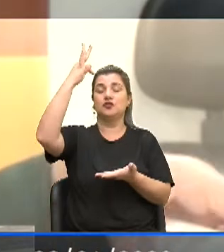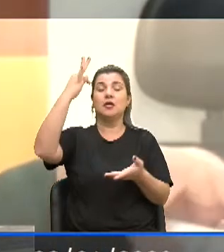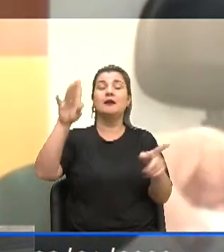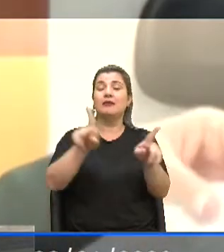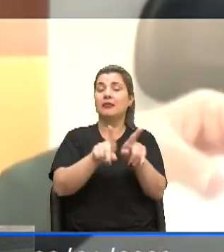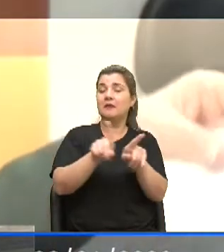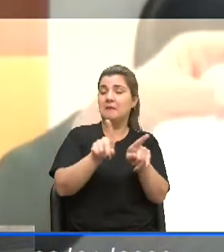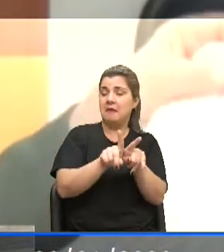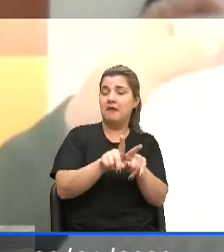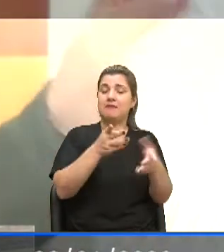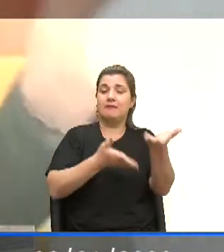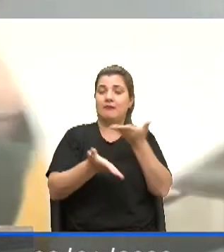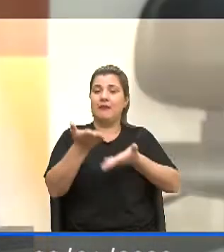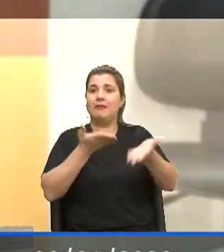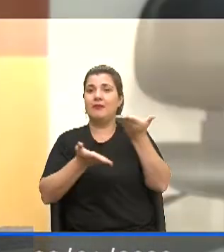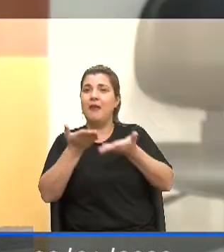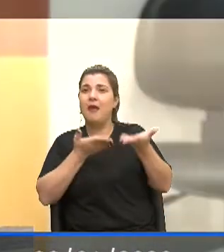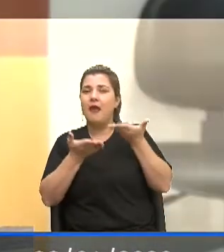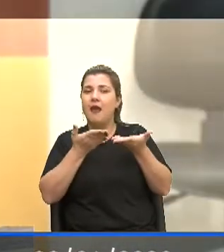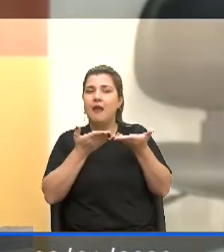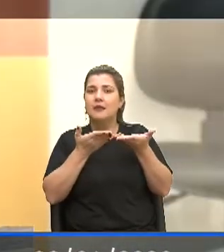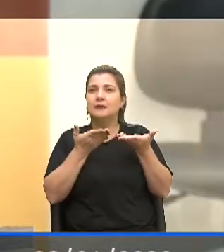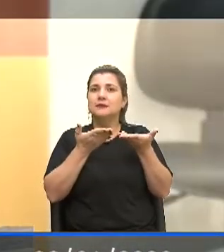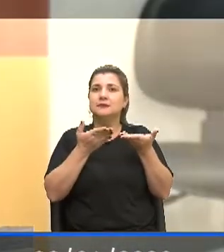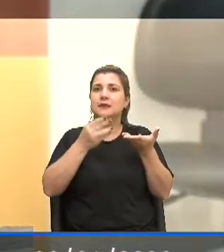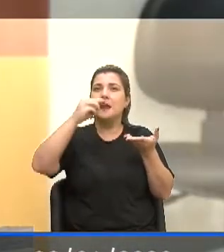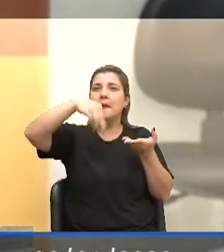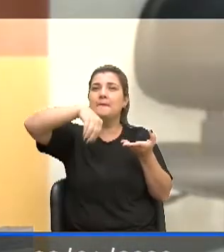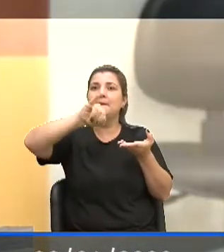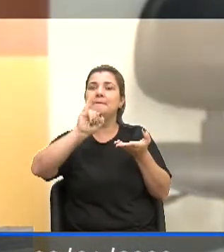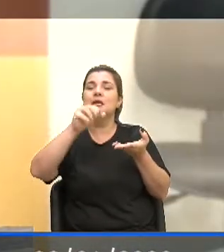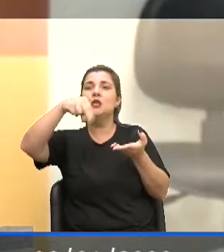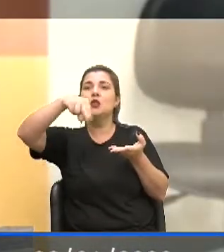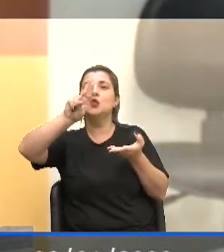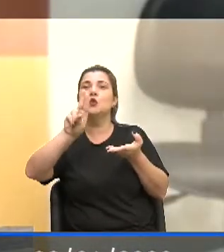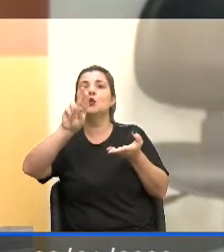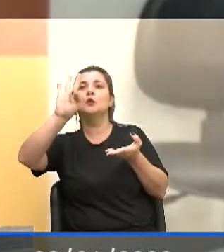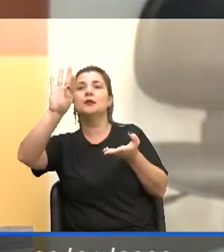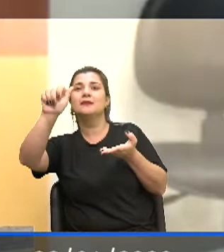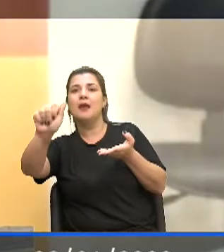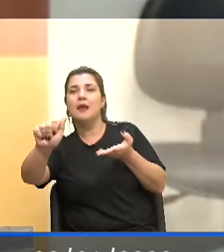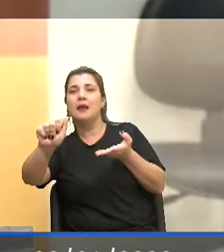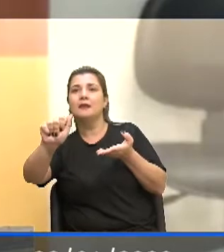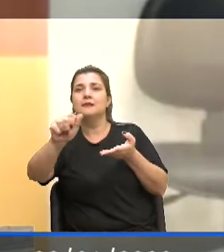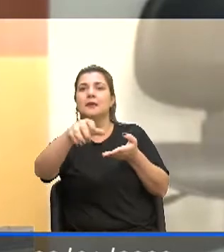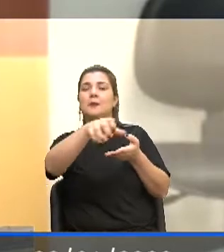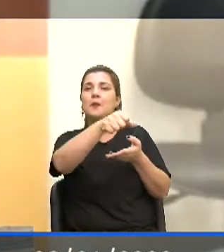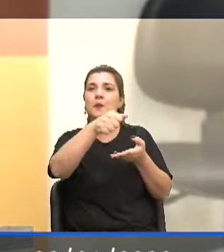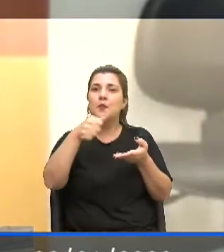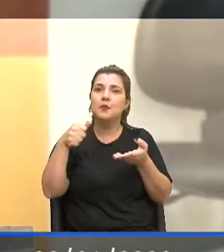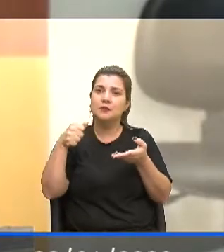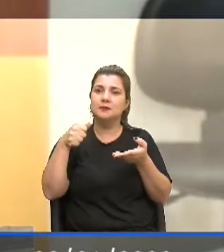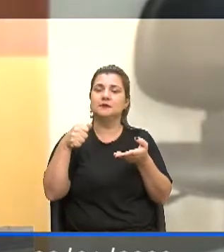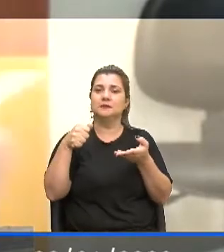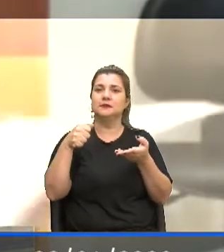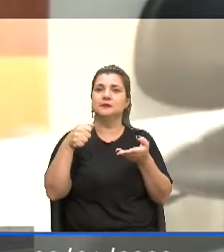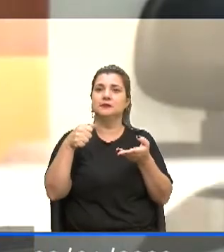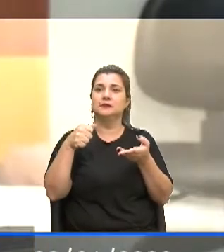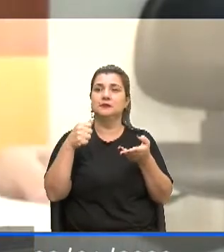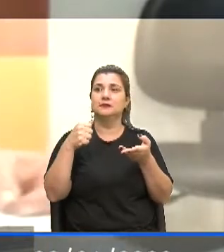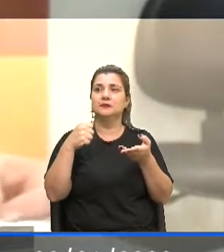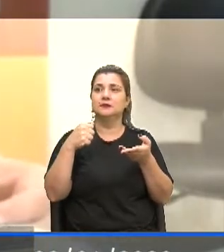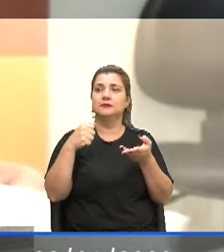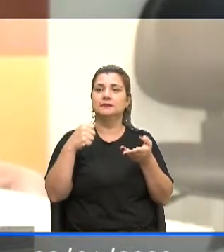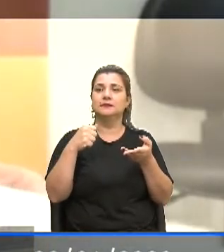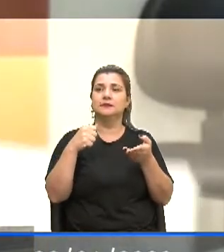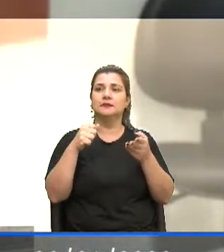tratar da minuta da portaria. A minuta da portaria, nós hoje